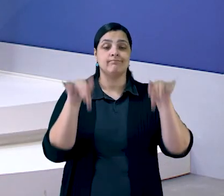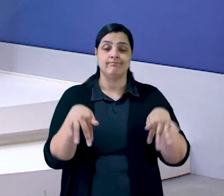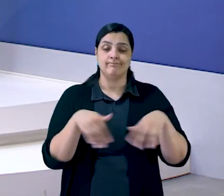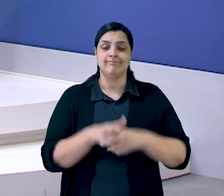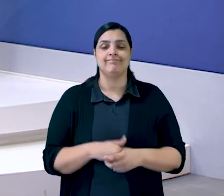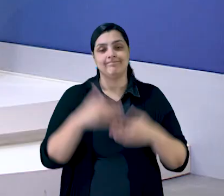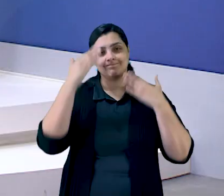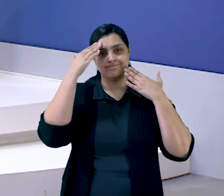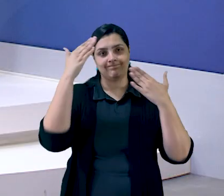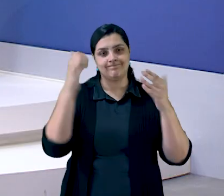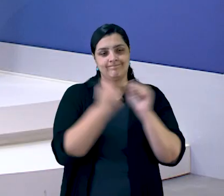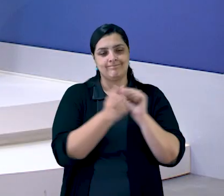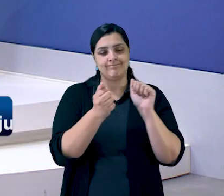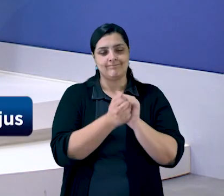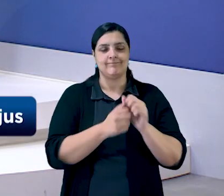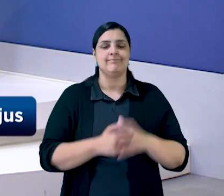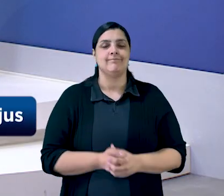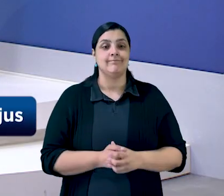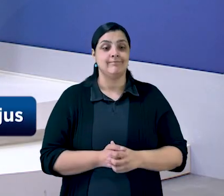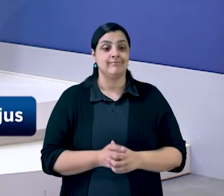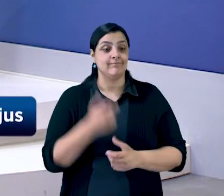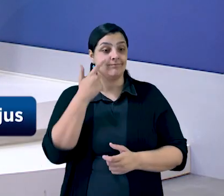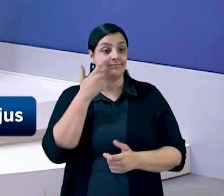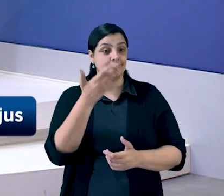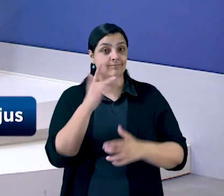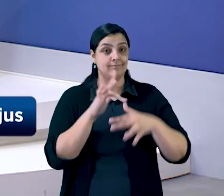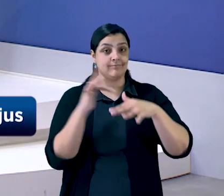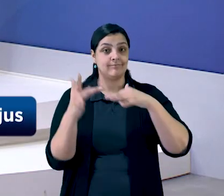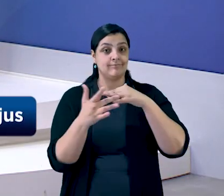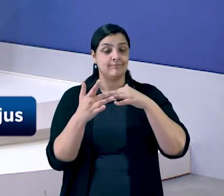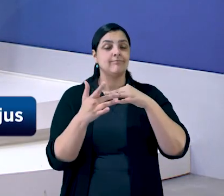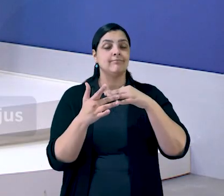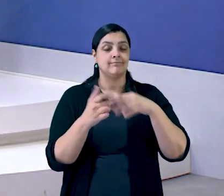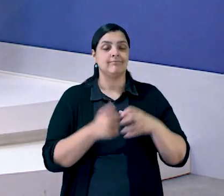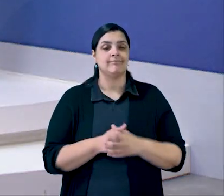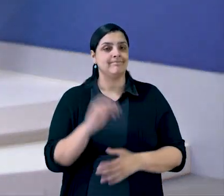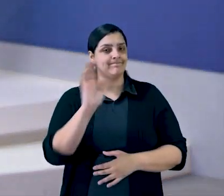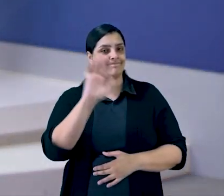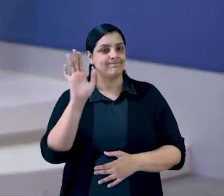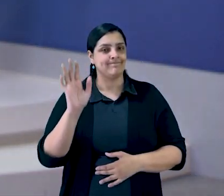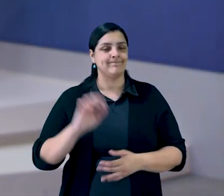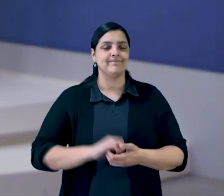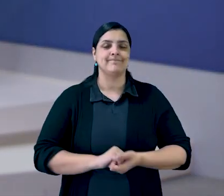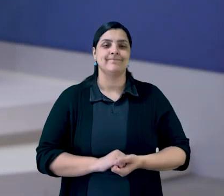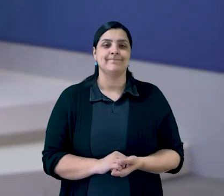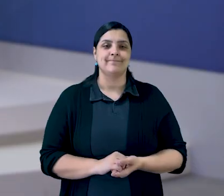aqui. Muito obrigada pela companhia. Nos acompanhe também pelas redes sociais do Tribunal. Tchau.